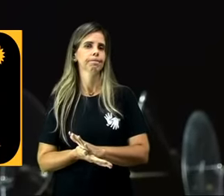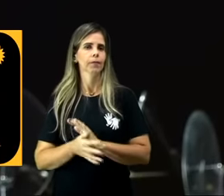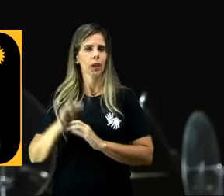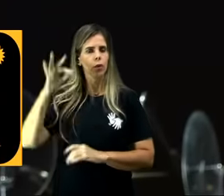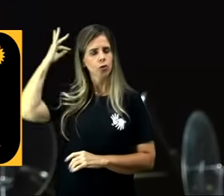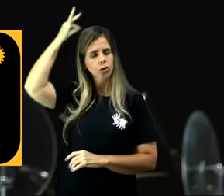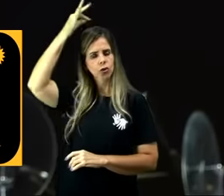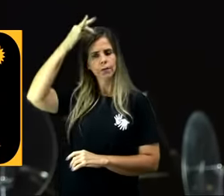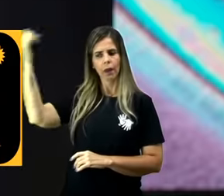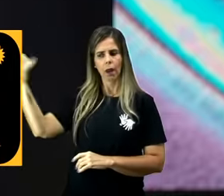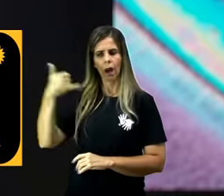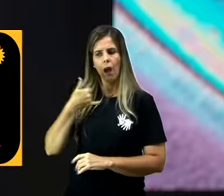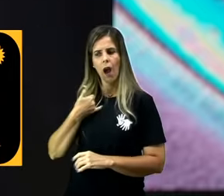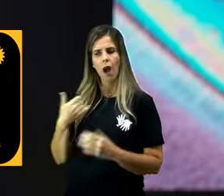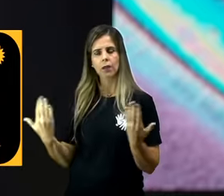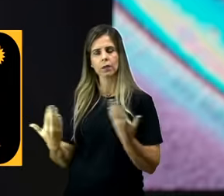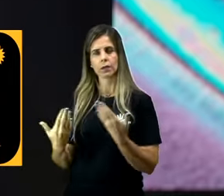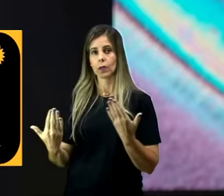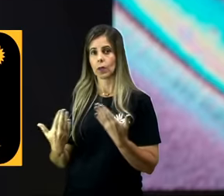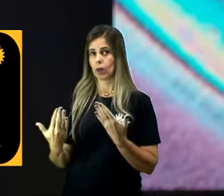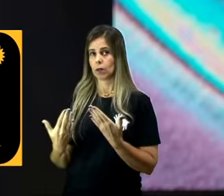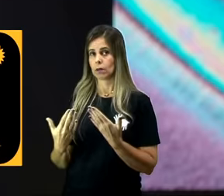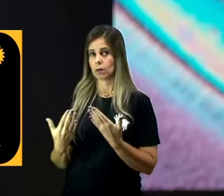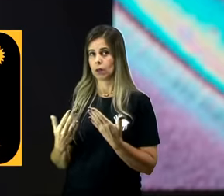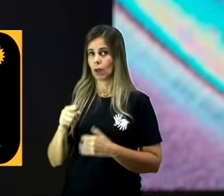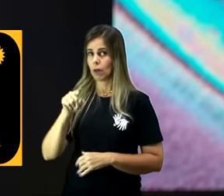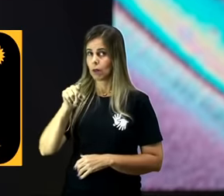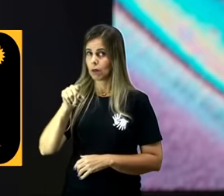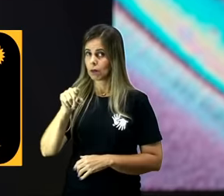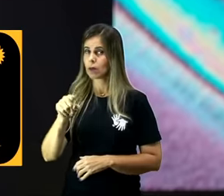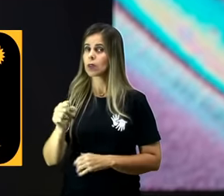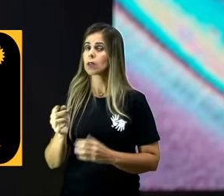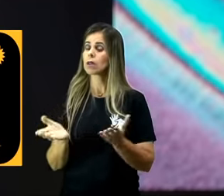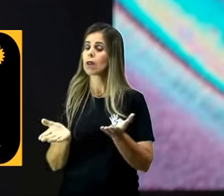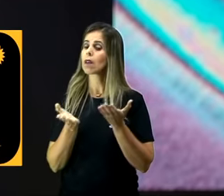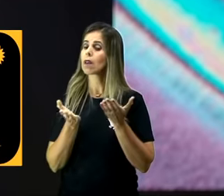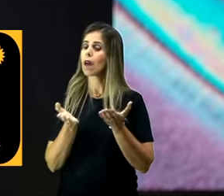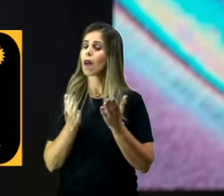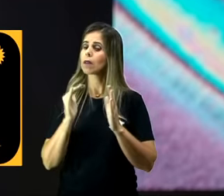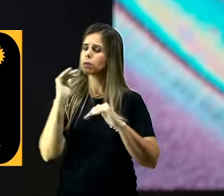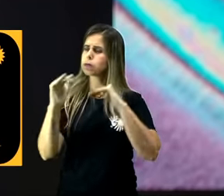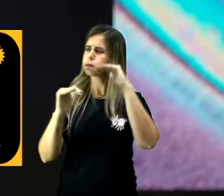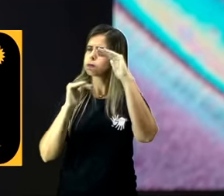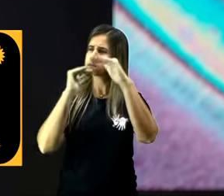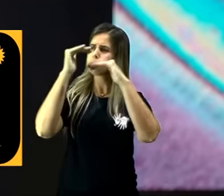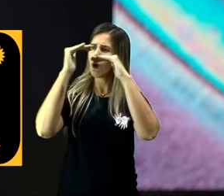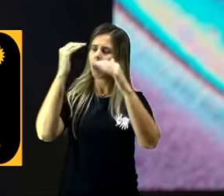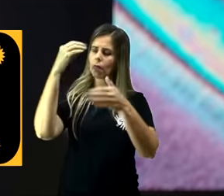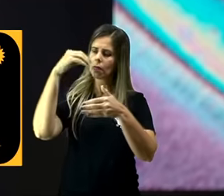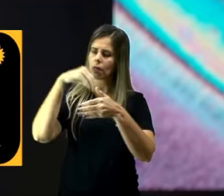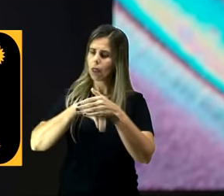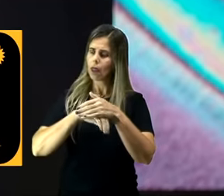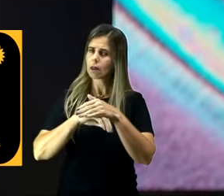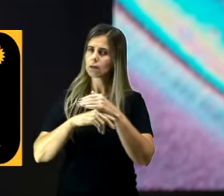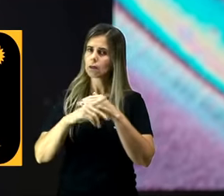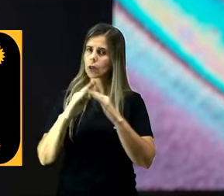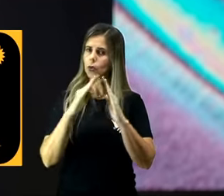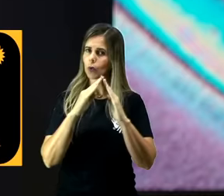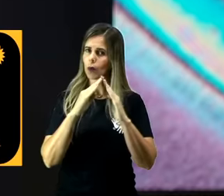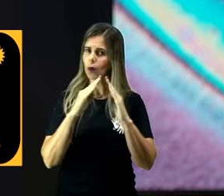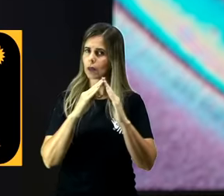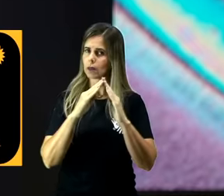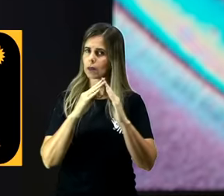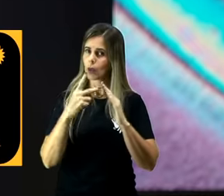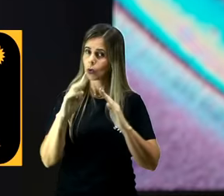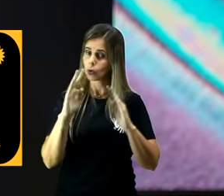falar um negócio. Você quer ter prosperidade? Você quer crescer dentro da tua casa? Você quer ver tua casa avançar e